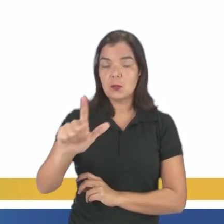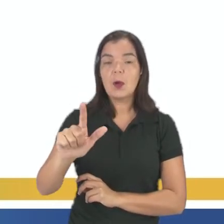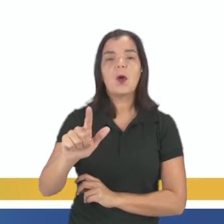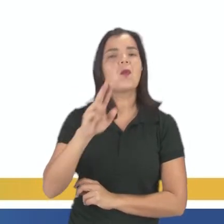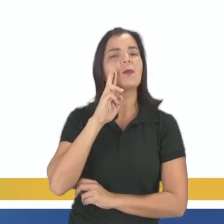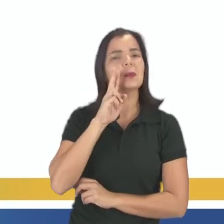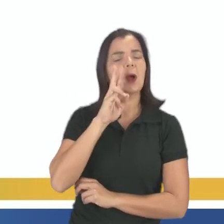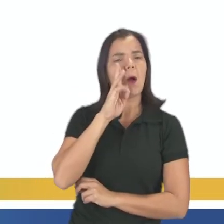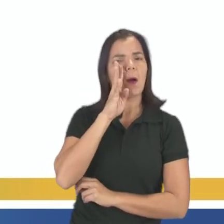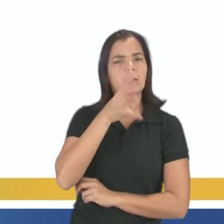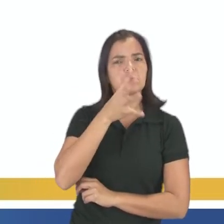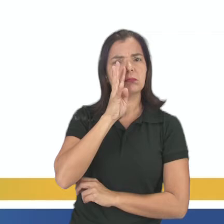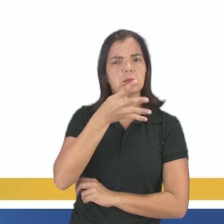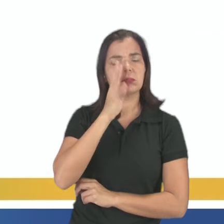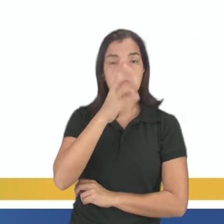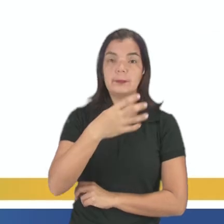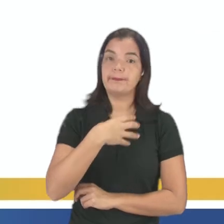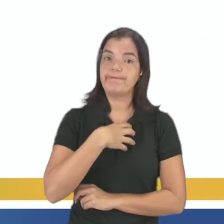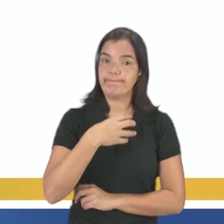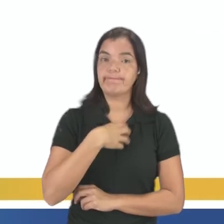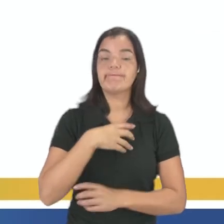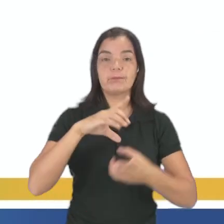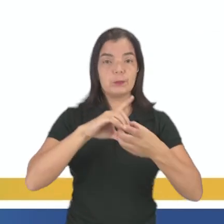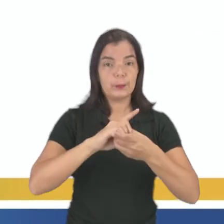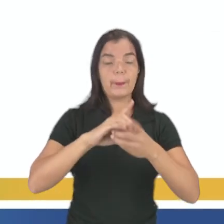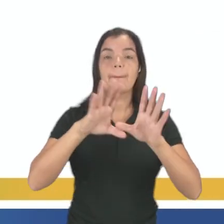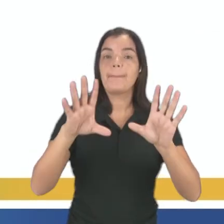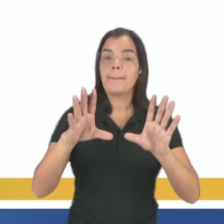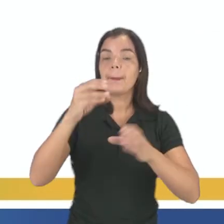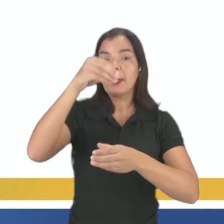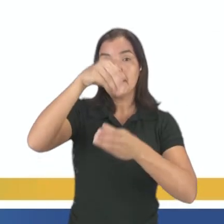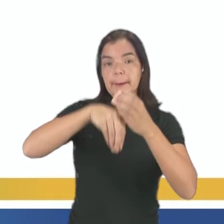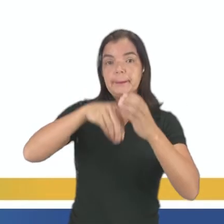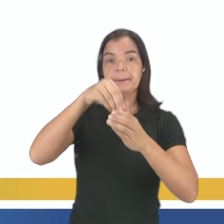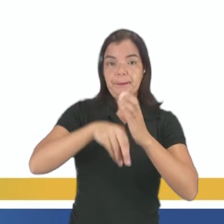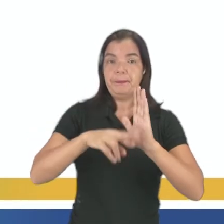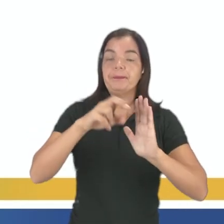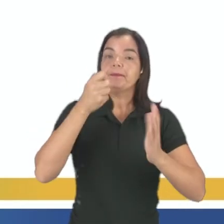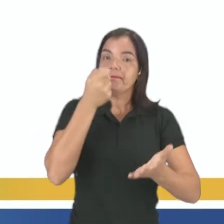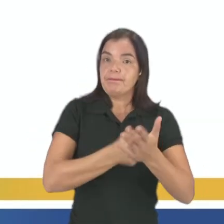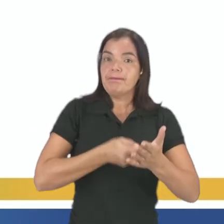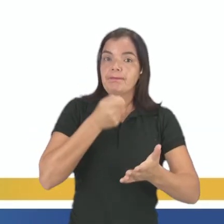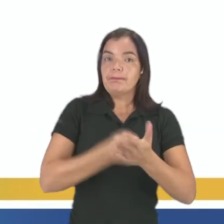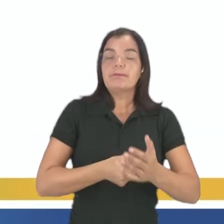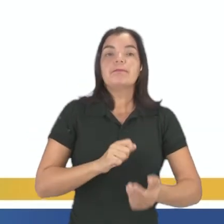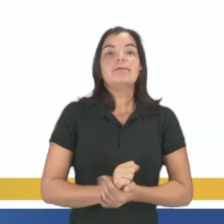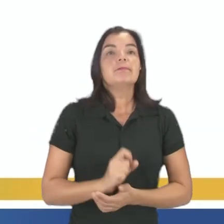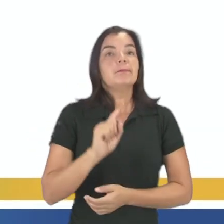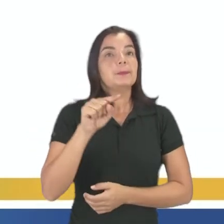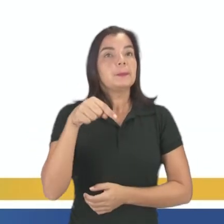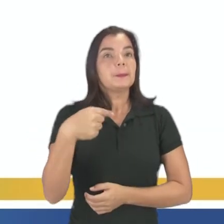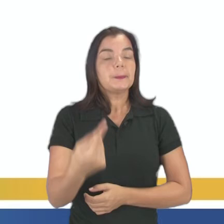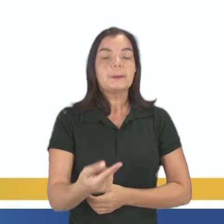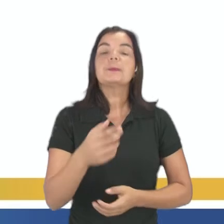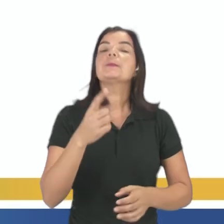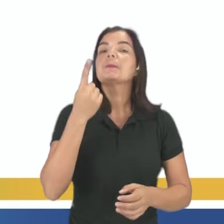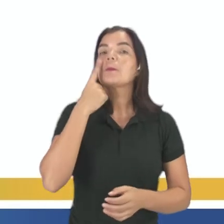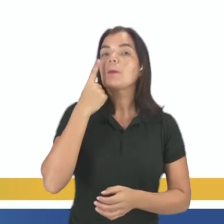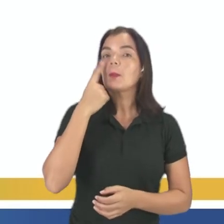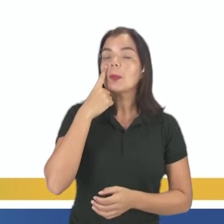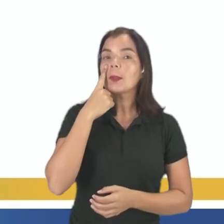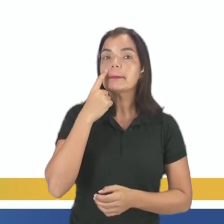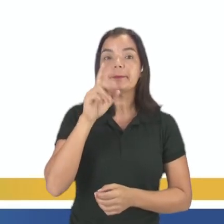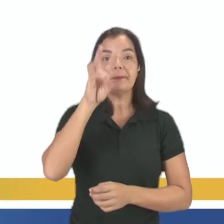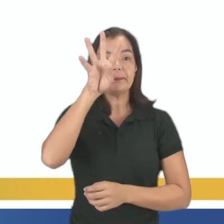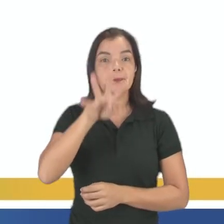aí querer atitudes mais democráticas dentro desse regime, ok, pessoal? Depois, né? Aqui